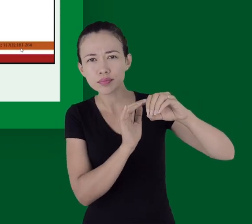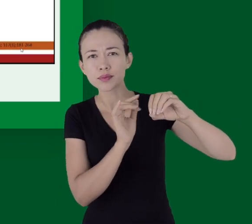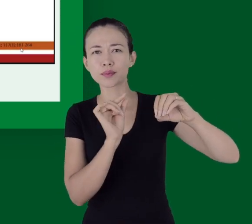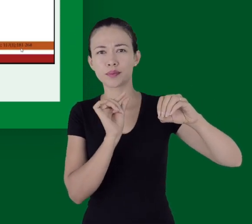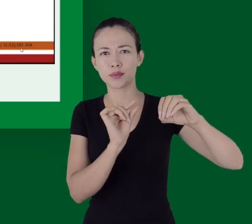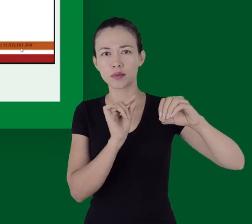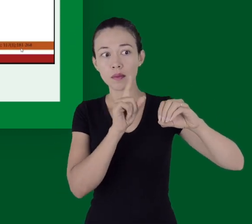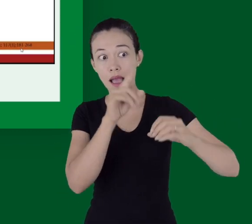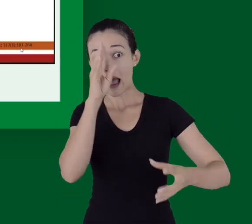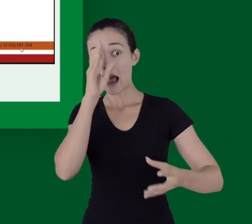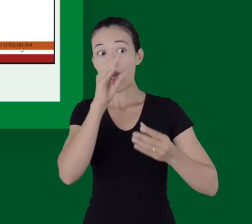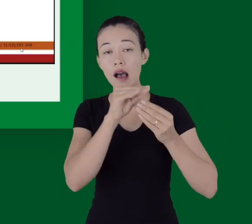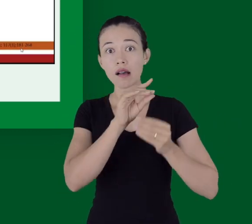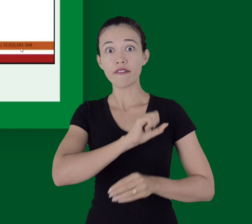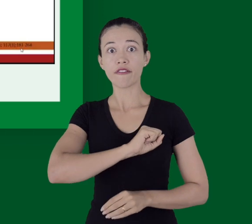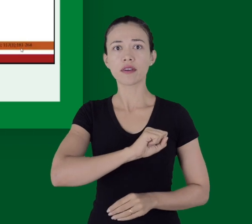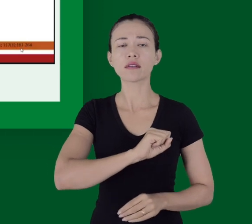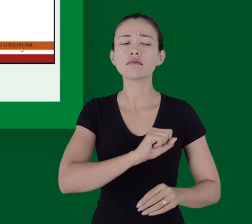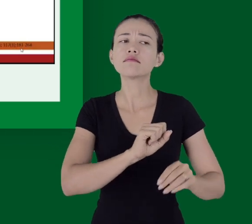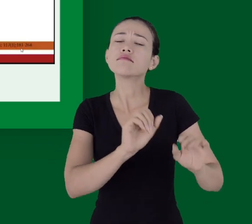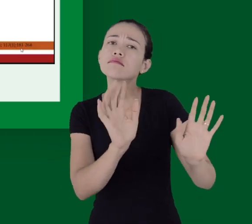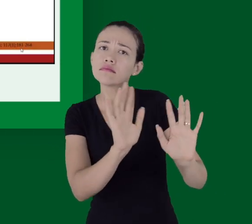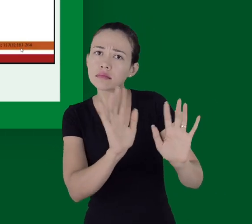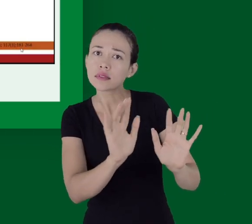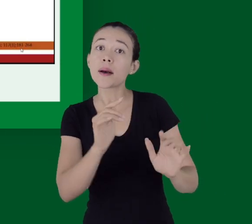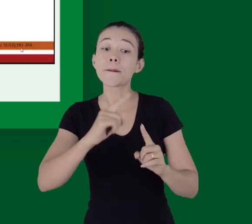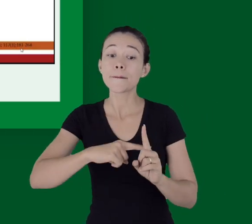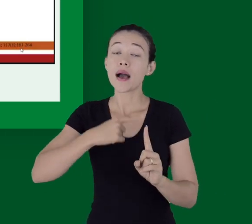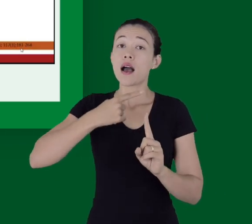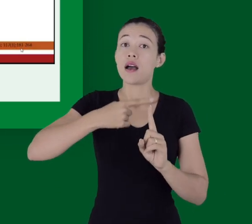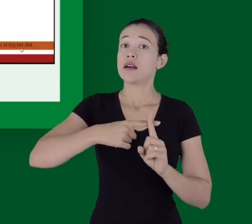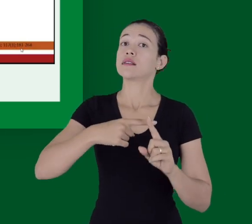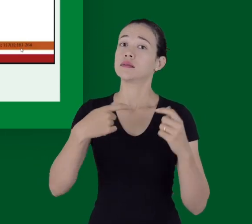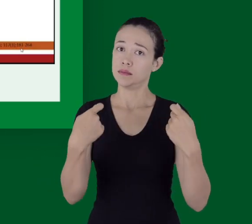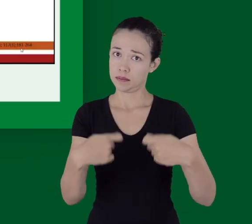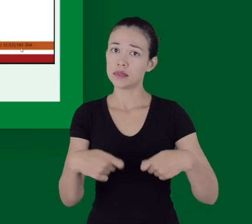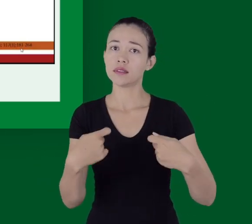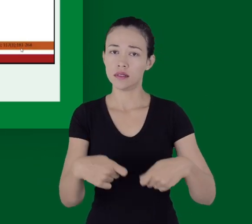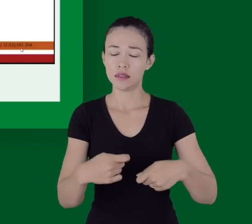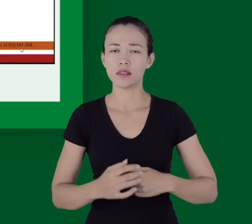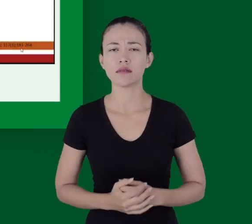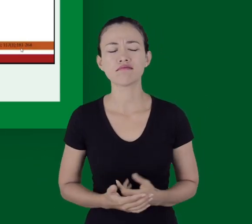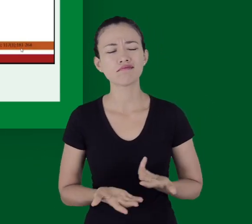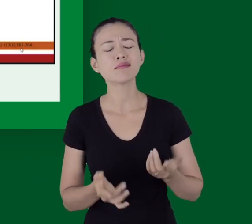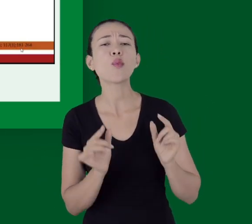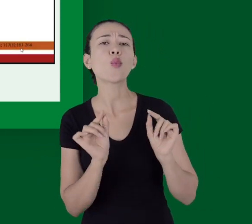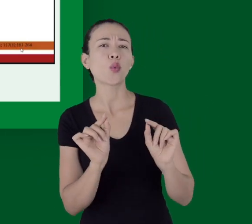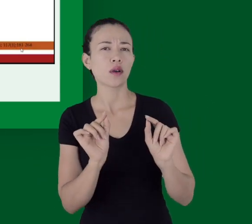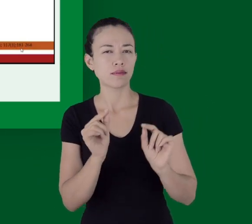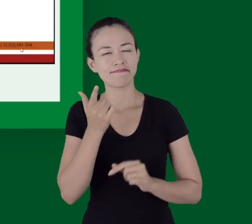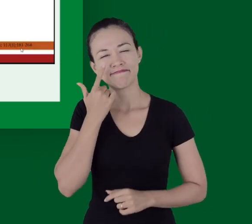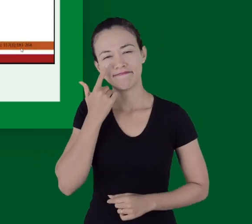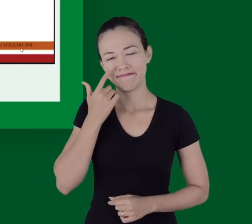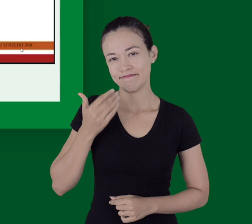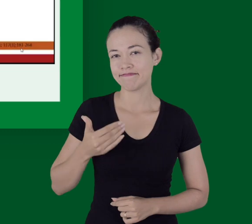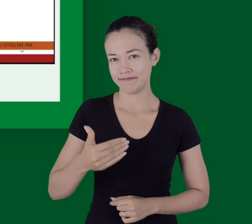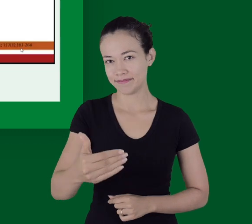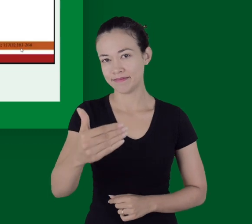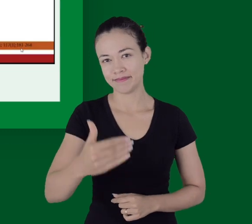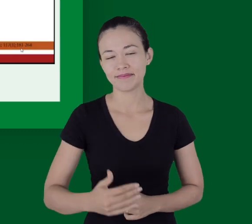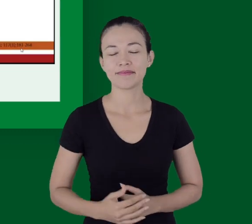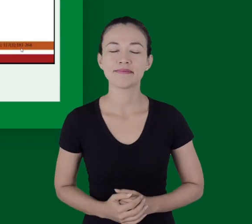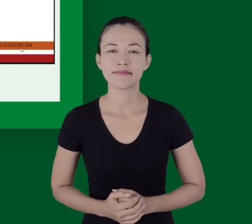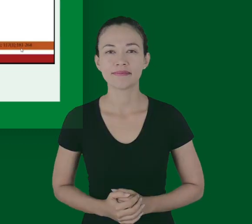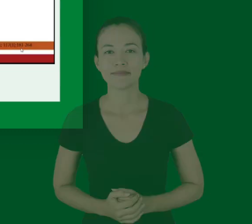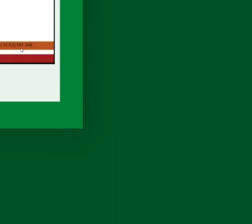ter alguma outra coisa além da anamnese, dos sintomas ali, né? A gente vai ver já que para